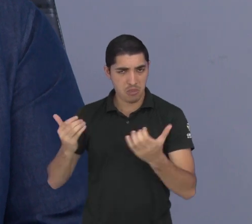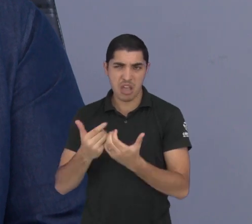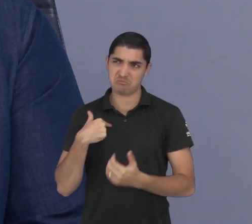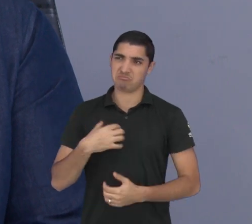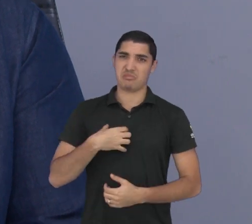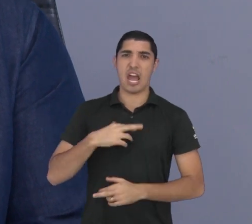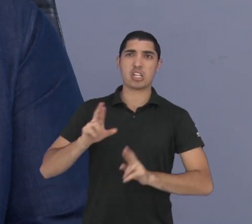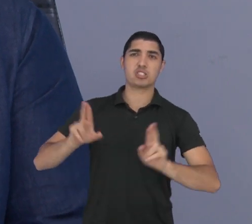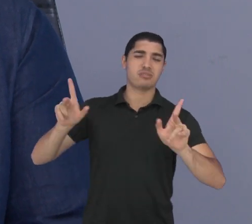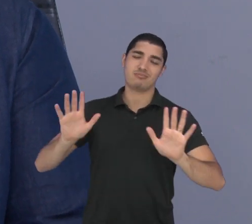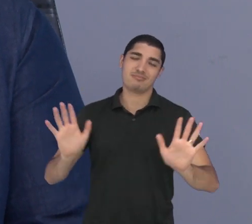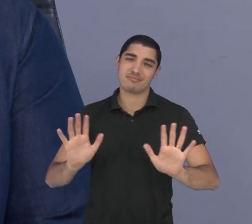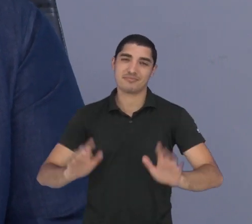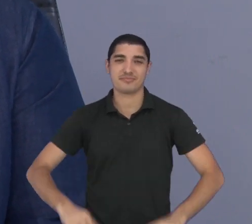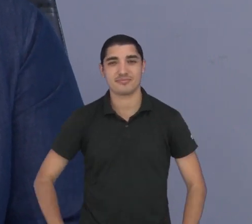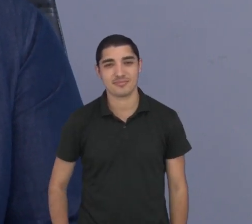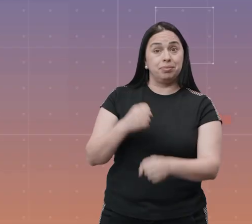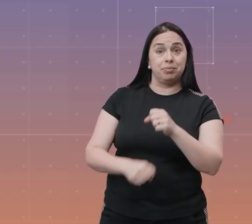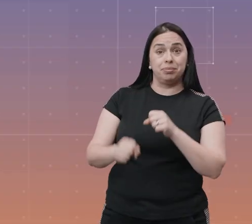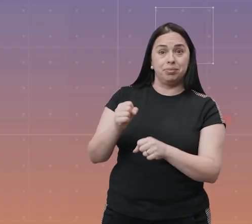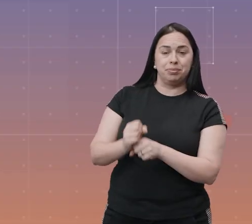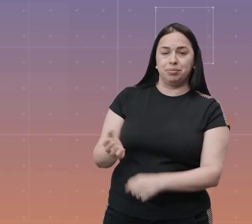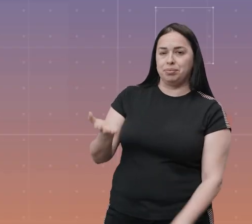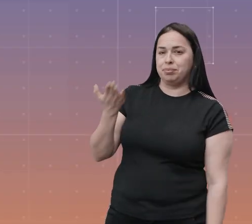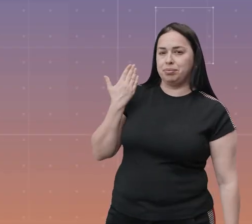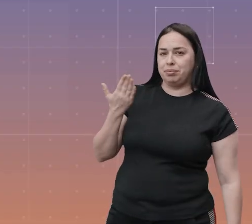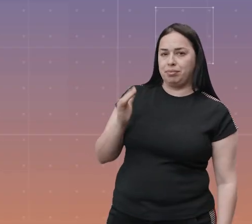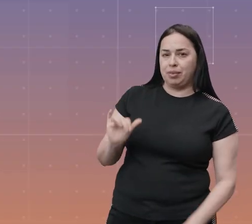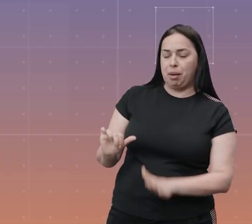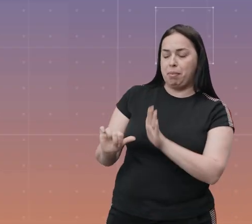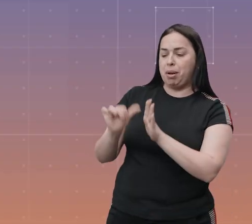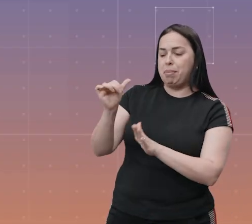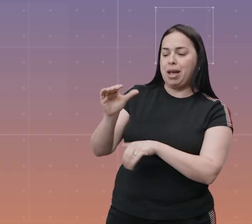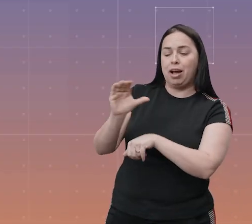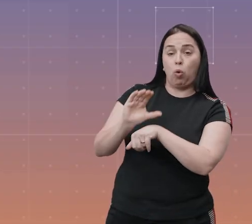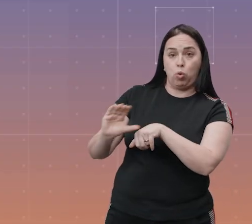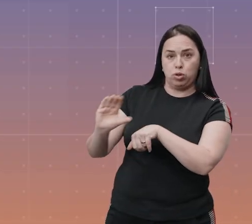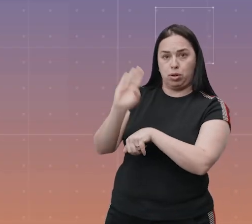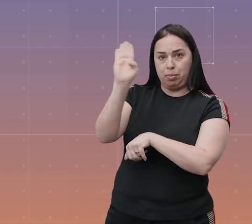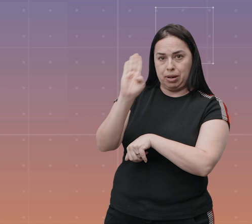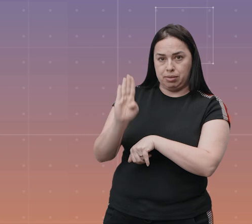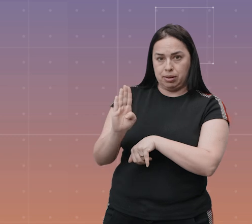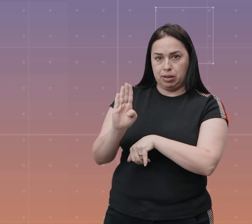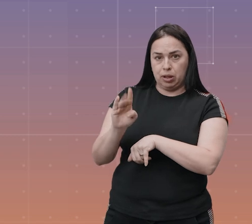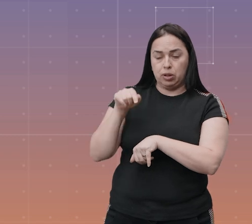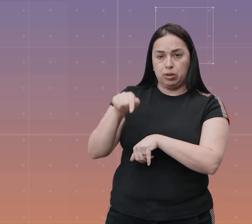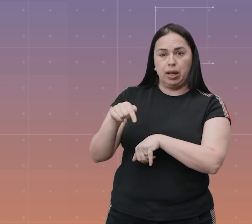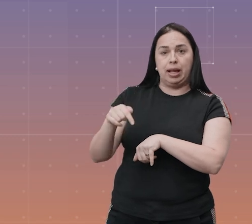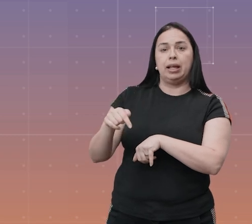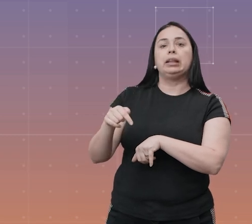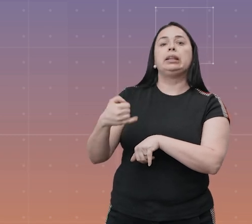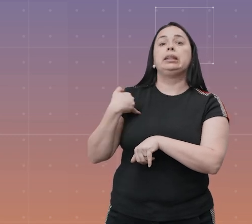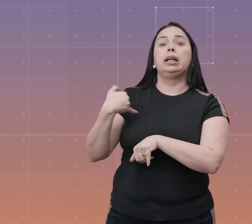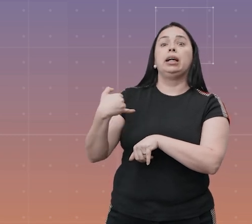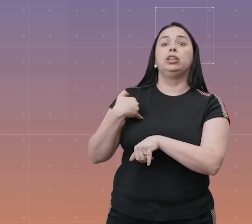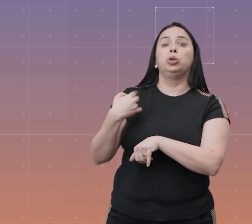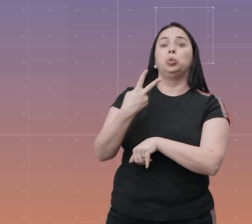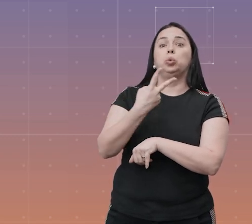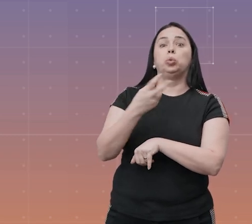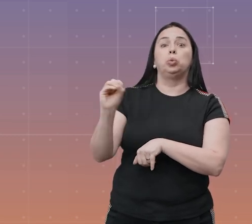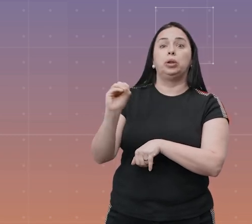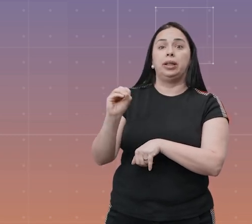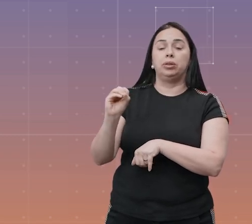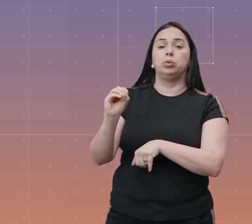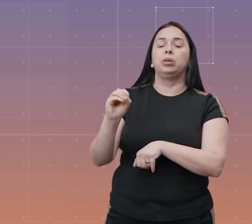junto à comunidade, a gente não vê nenhuma diferença. E no ano passado, a primeira Constituição brasileira completou 200 anos. Ela